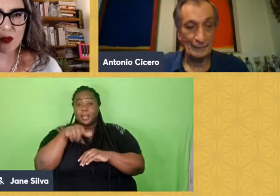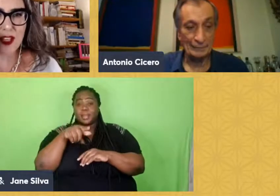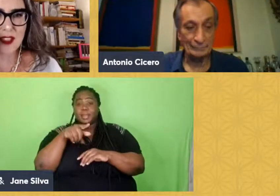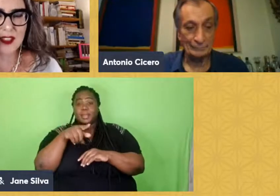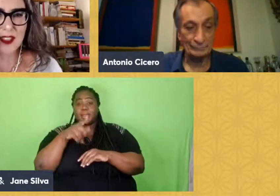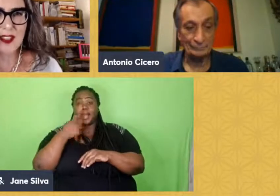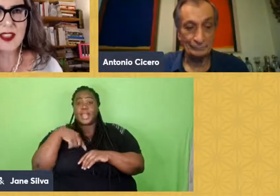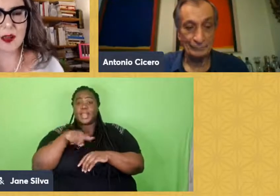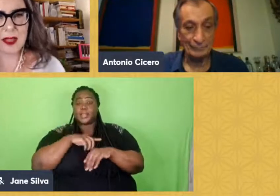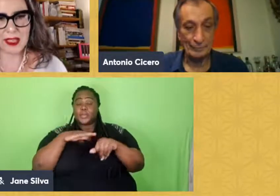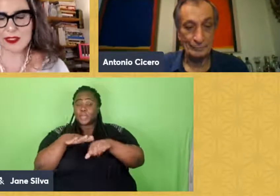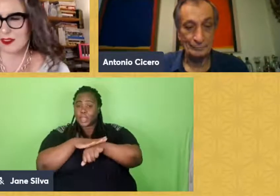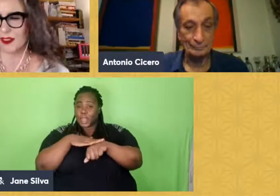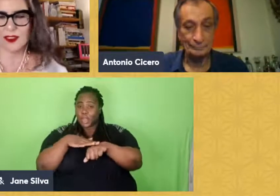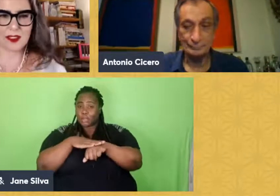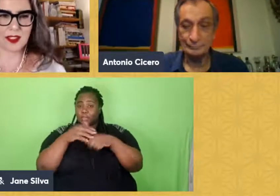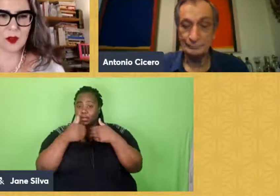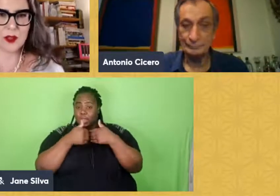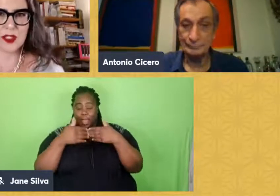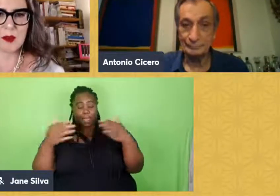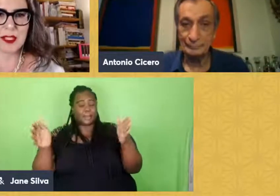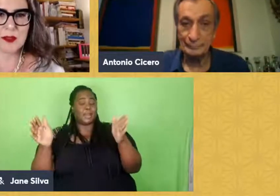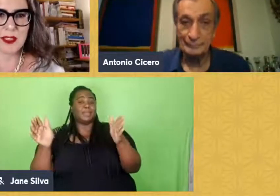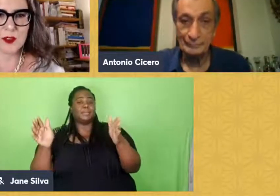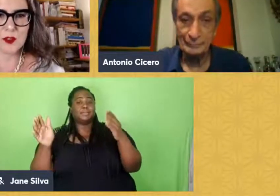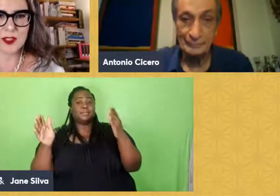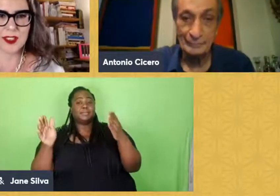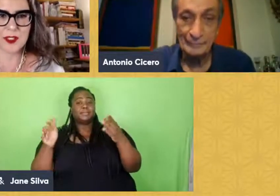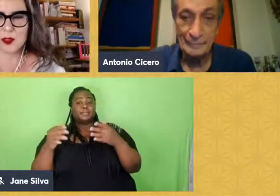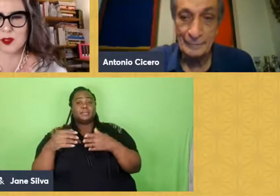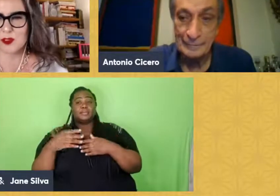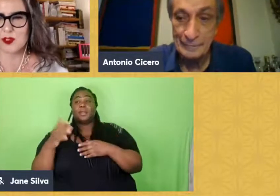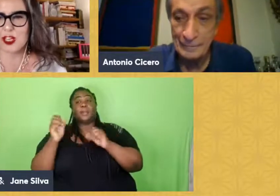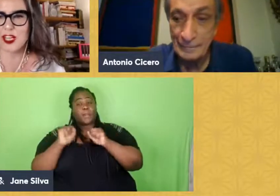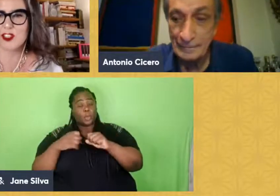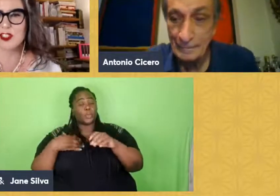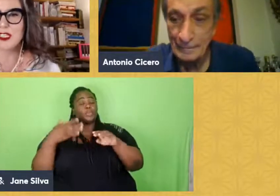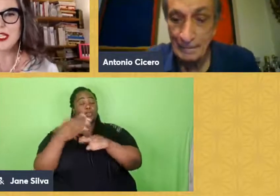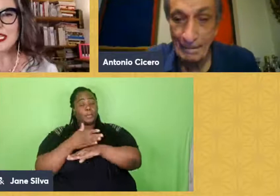nossa conversa aqui é aberta, como sempre, a participação de vocês pelo nosso